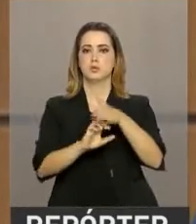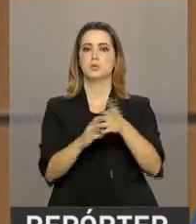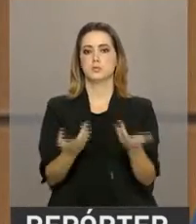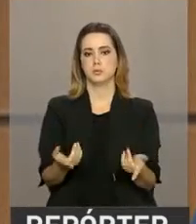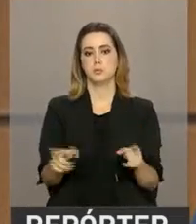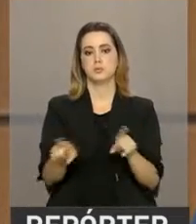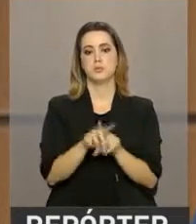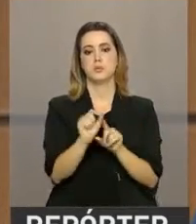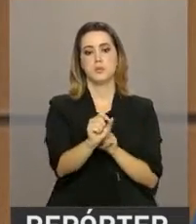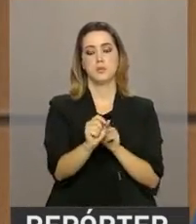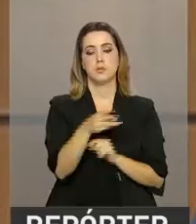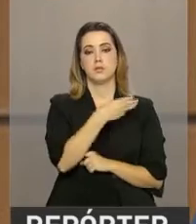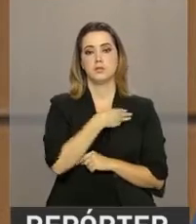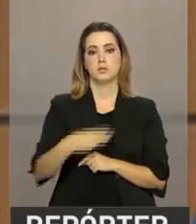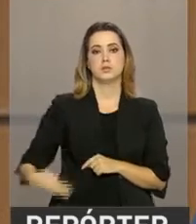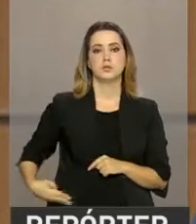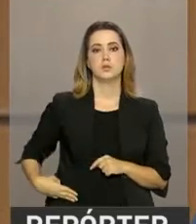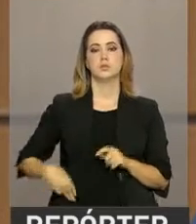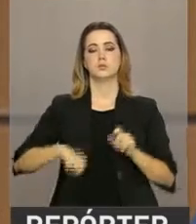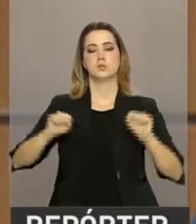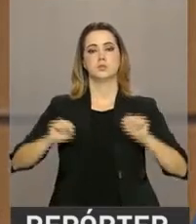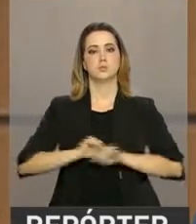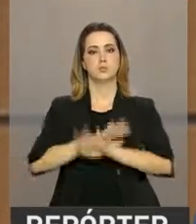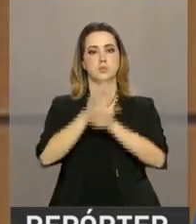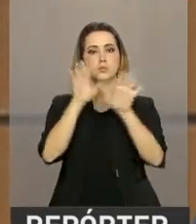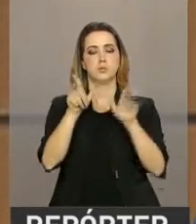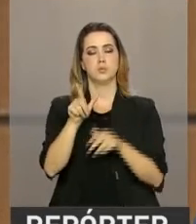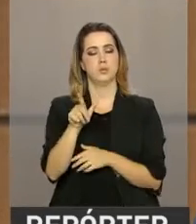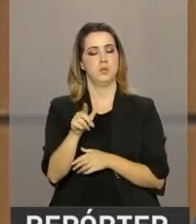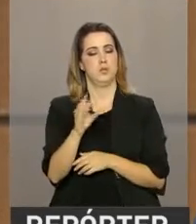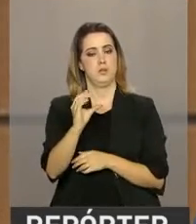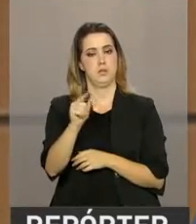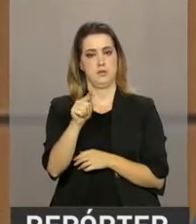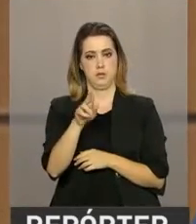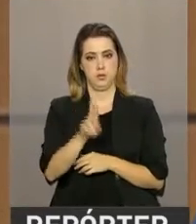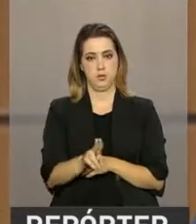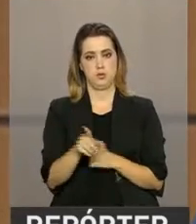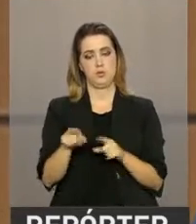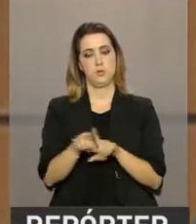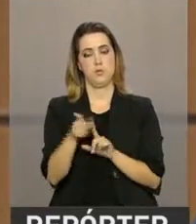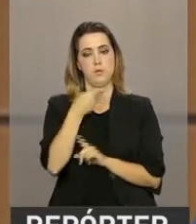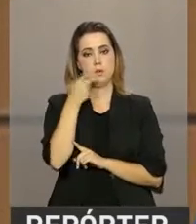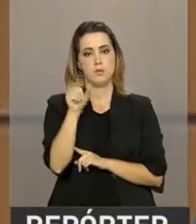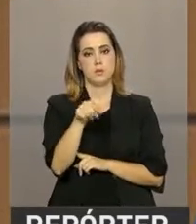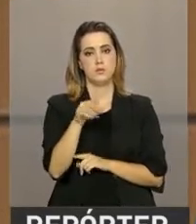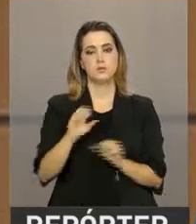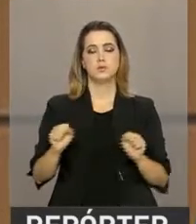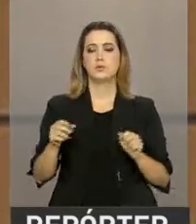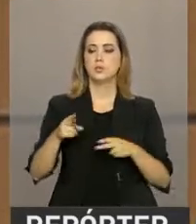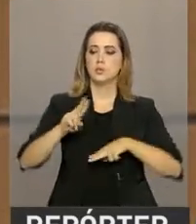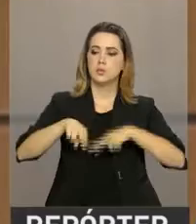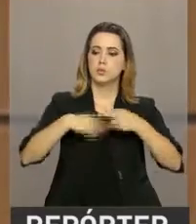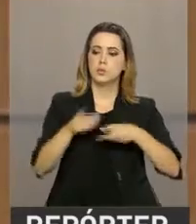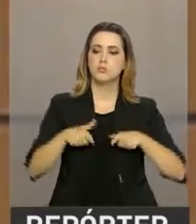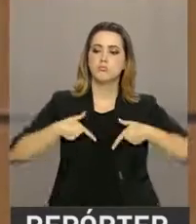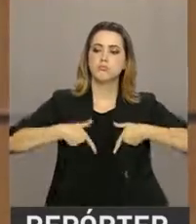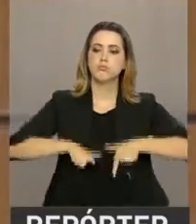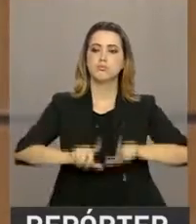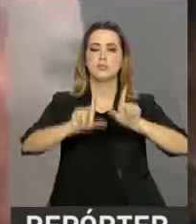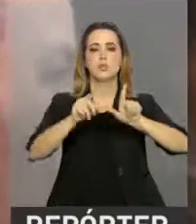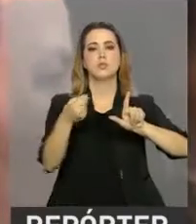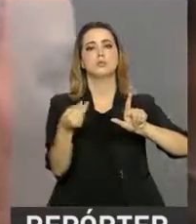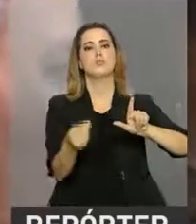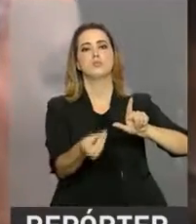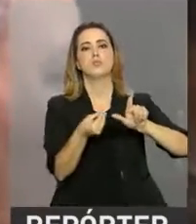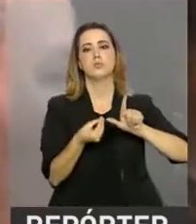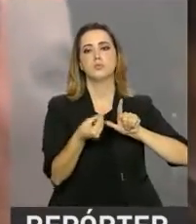transparências fiscalização e controladoria geral da união torquato jardim ressaltou que o prêmio valoriza as empresas comprometidas